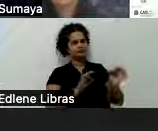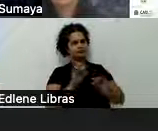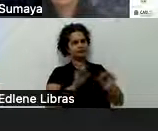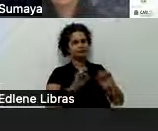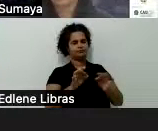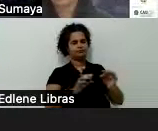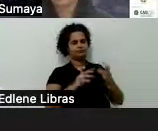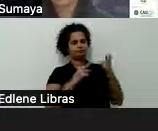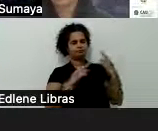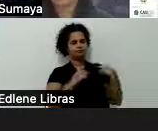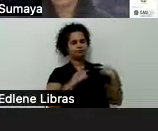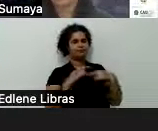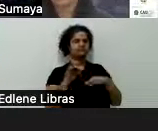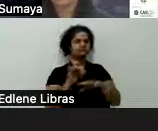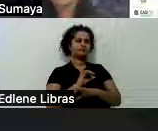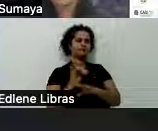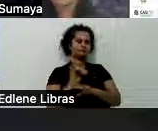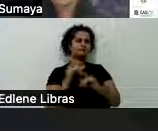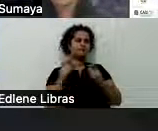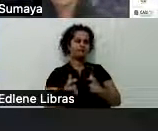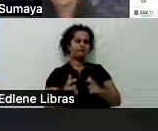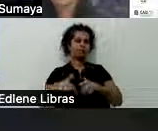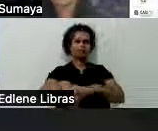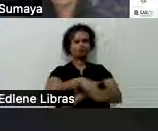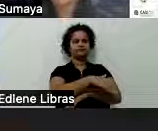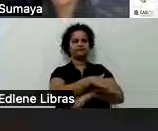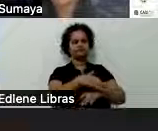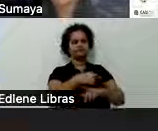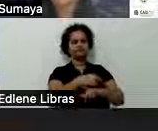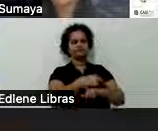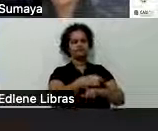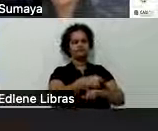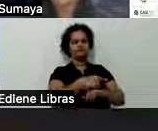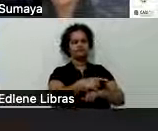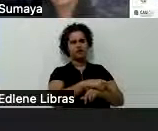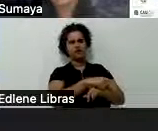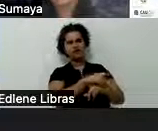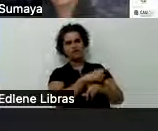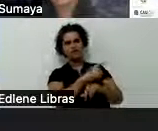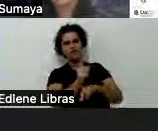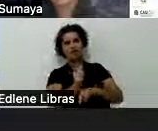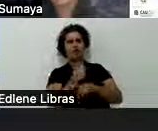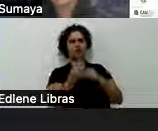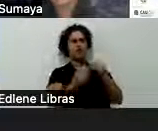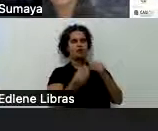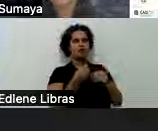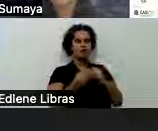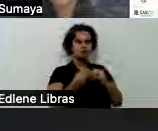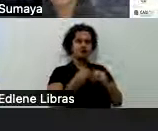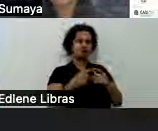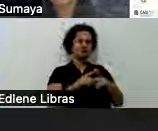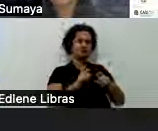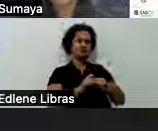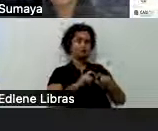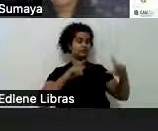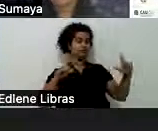que já estava redesenhando o raio da rua, que no projeto era bem mais aberto, e na hora verificou-se que